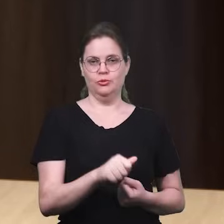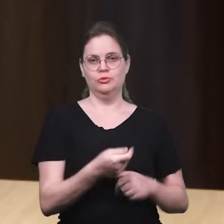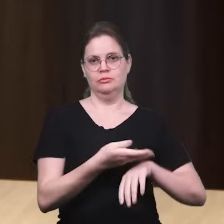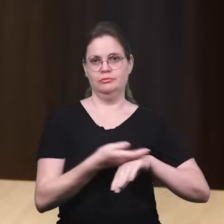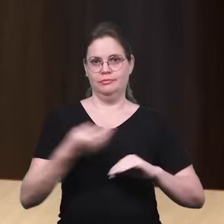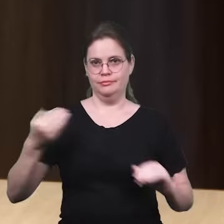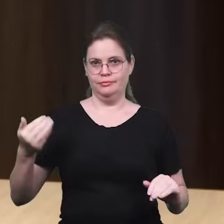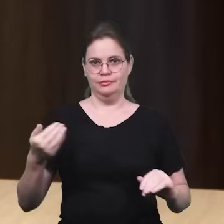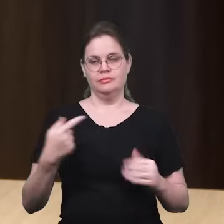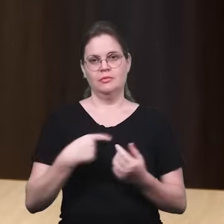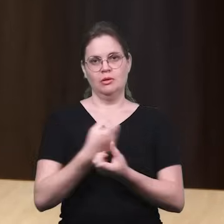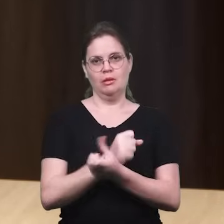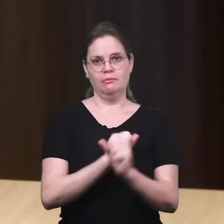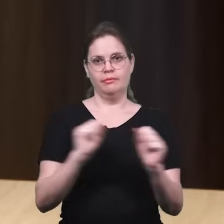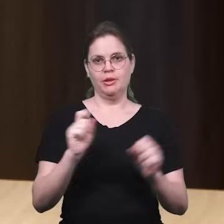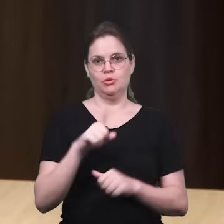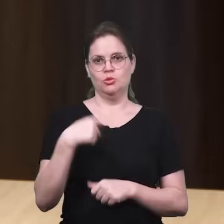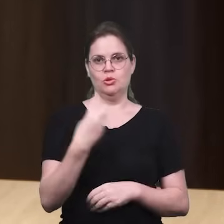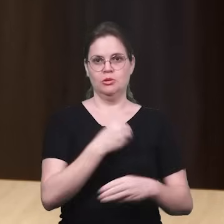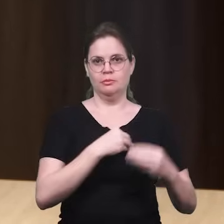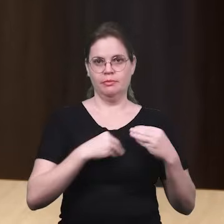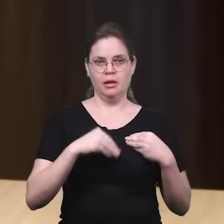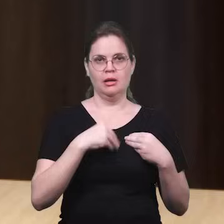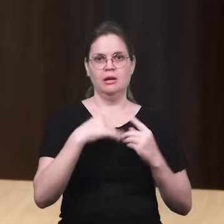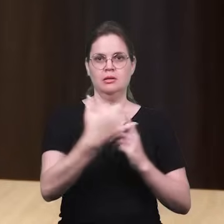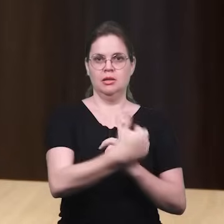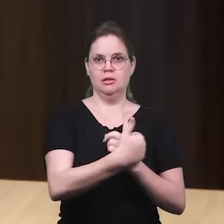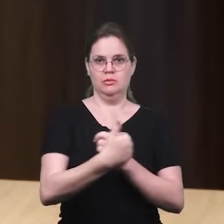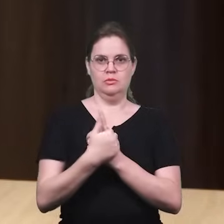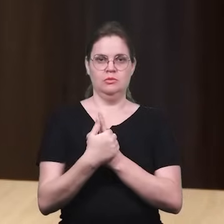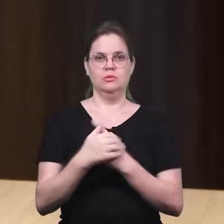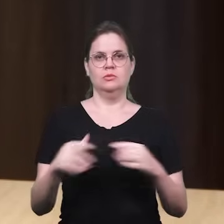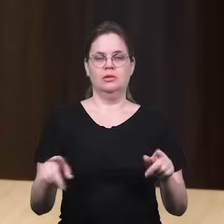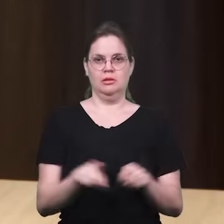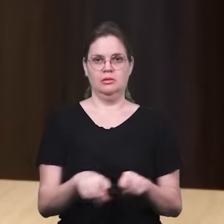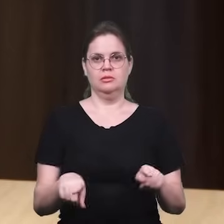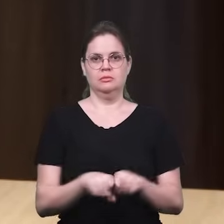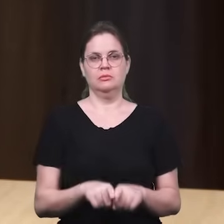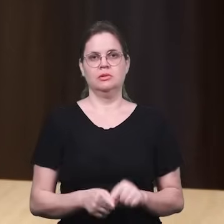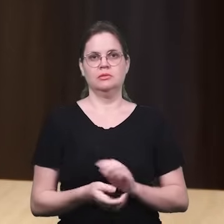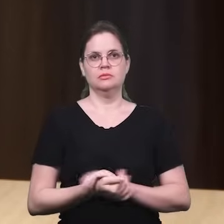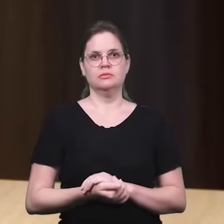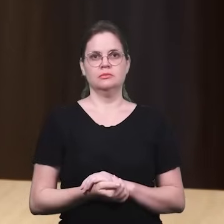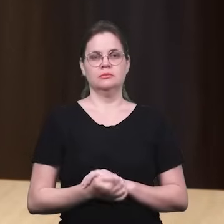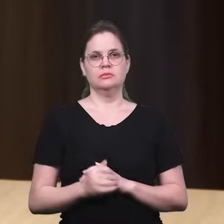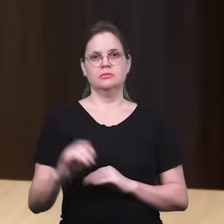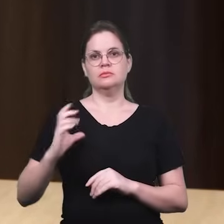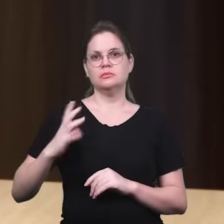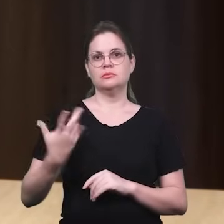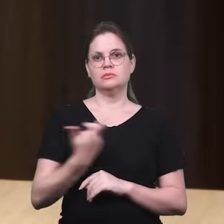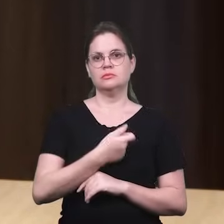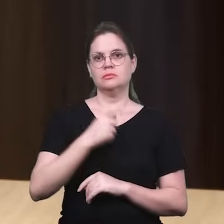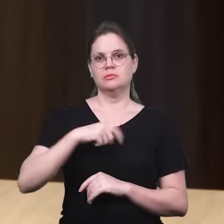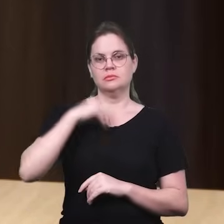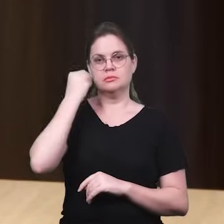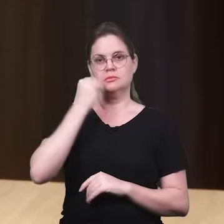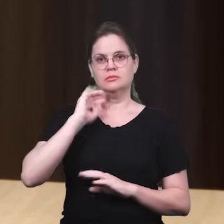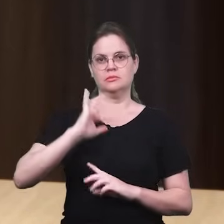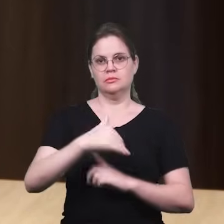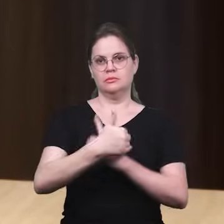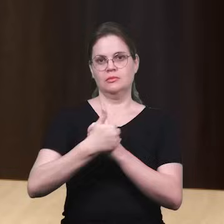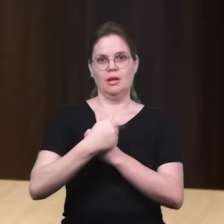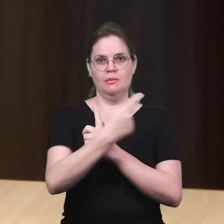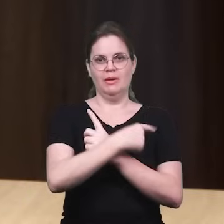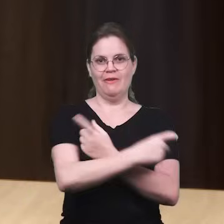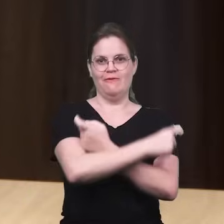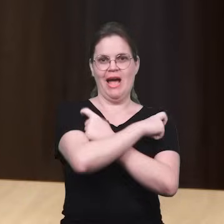nada nos impede de servir o Senhor mais. E também a salvação é uma experiência de livramento de